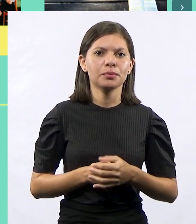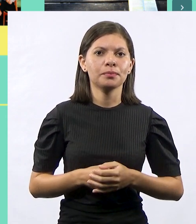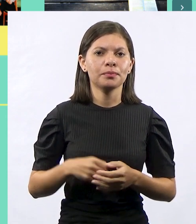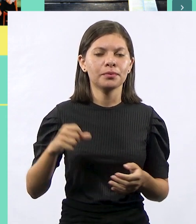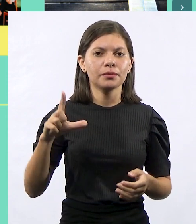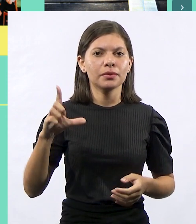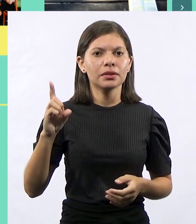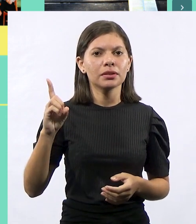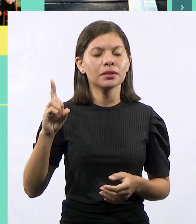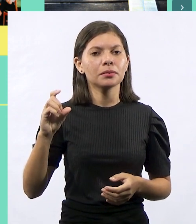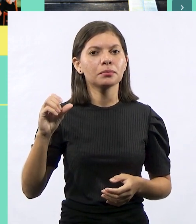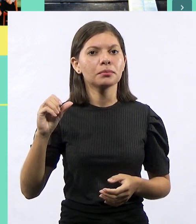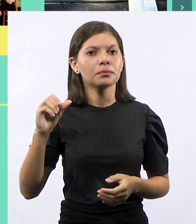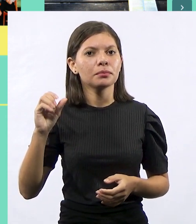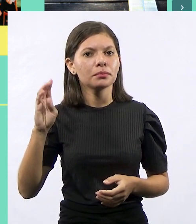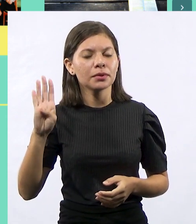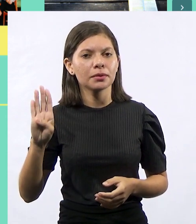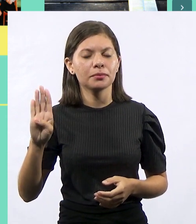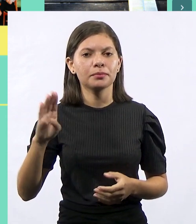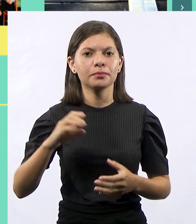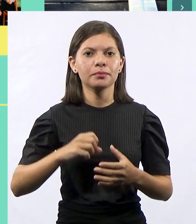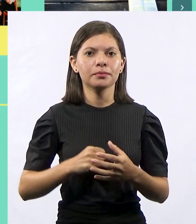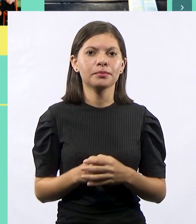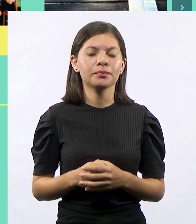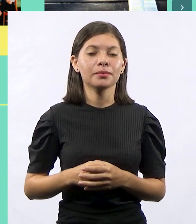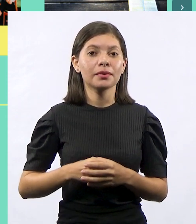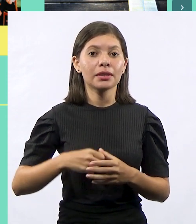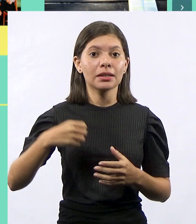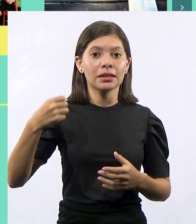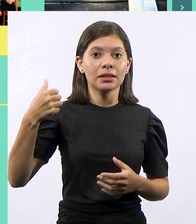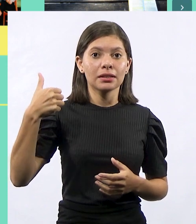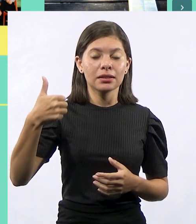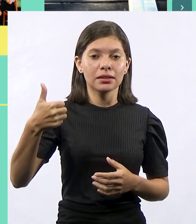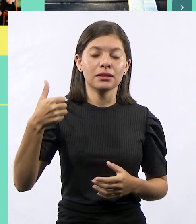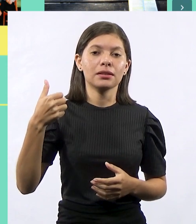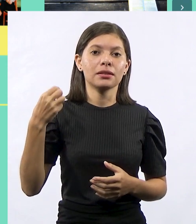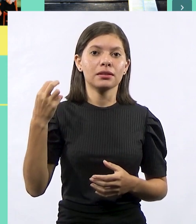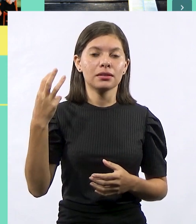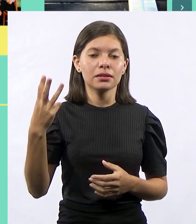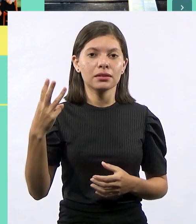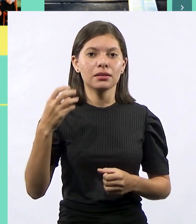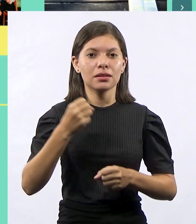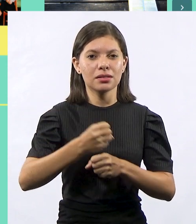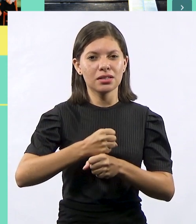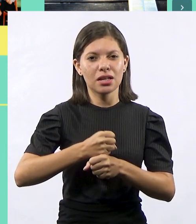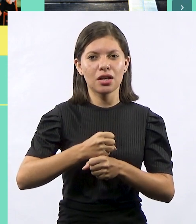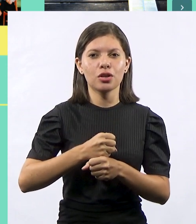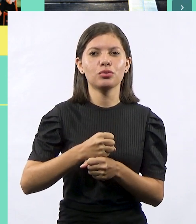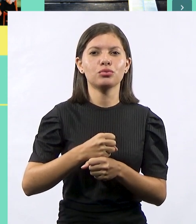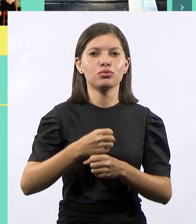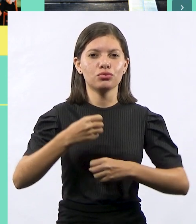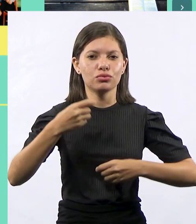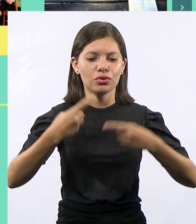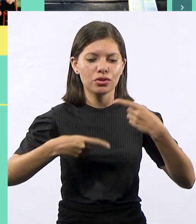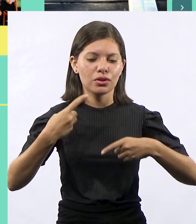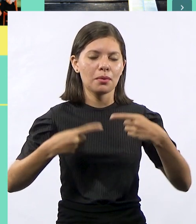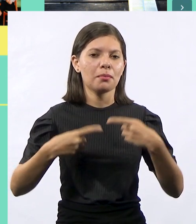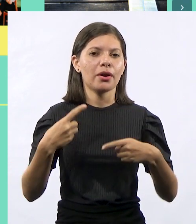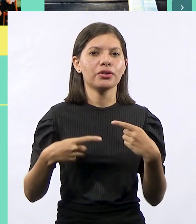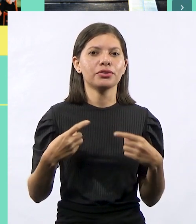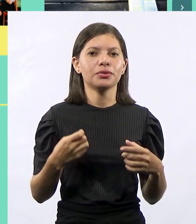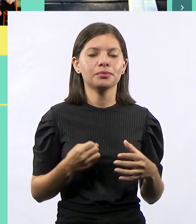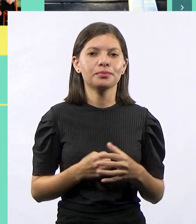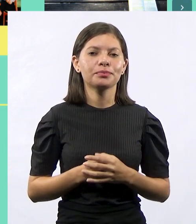4.024, que ela foi sancionada depois de 13 anos de debate na Câmara e no Senado. Muito tempo,